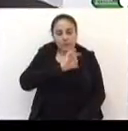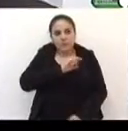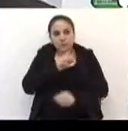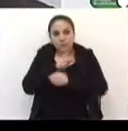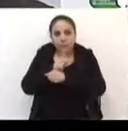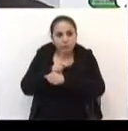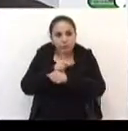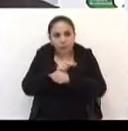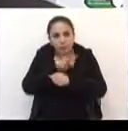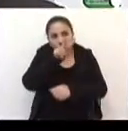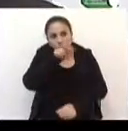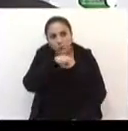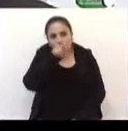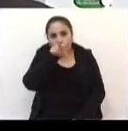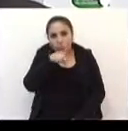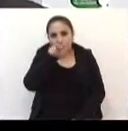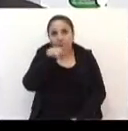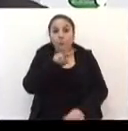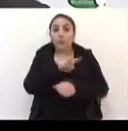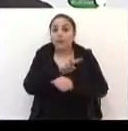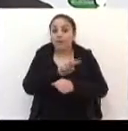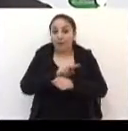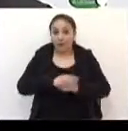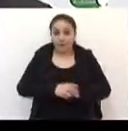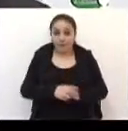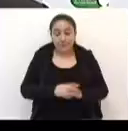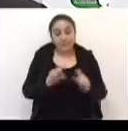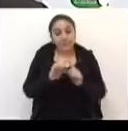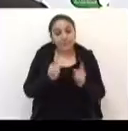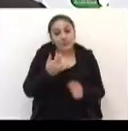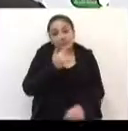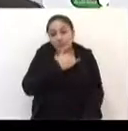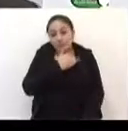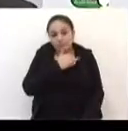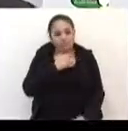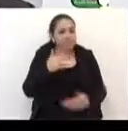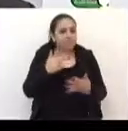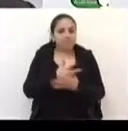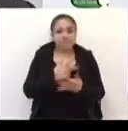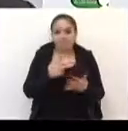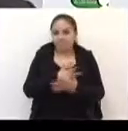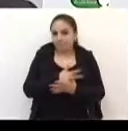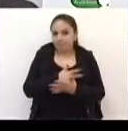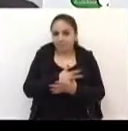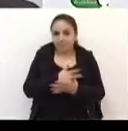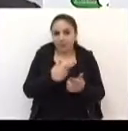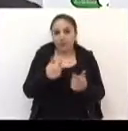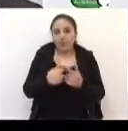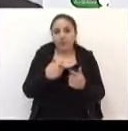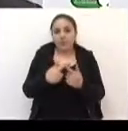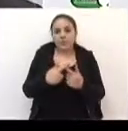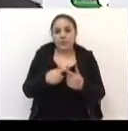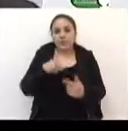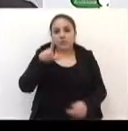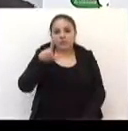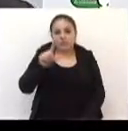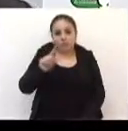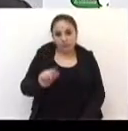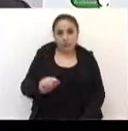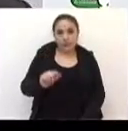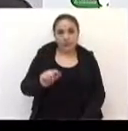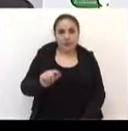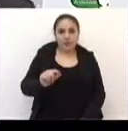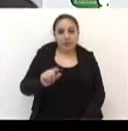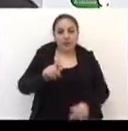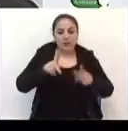Militar para efetuar a vigilância. E infelizmente isso não vem sendo possível em virtude do diminuto